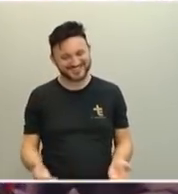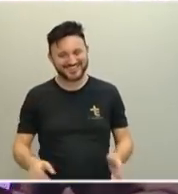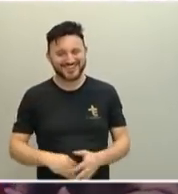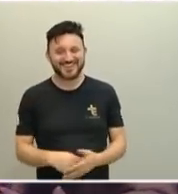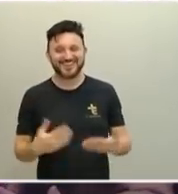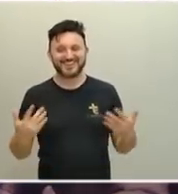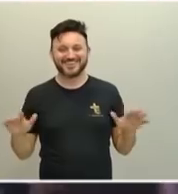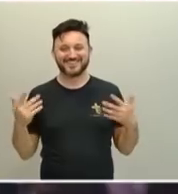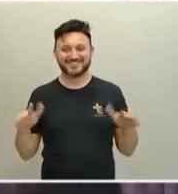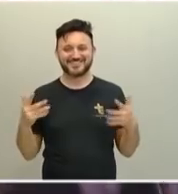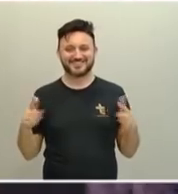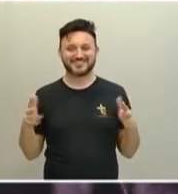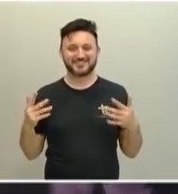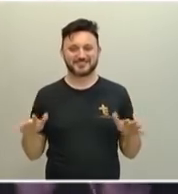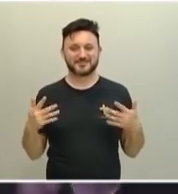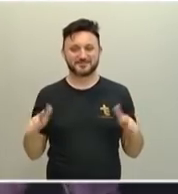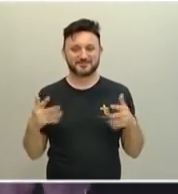entender.